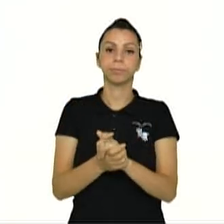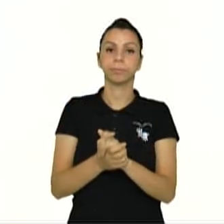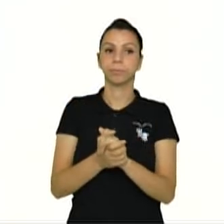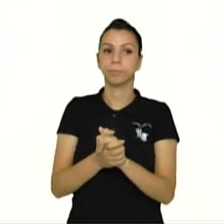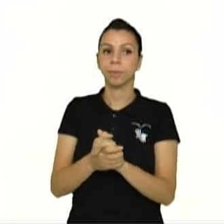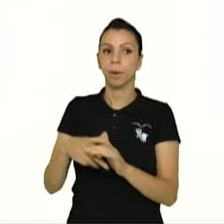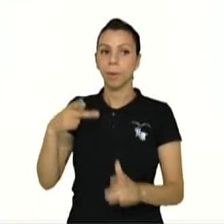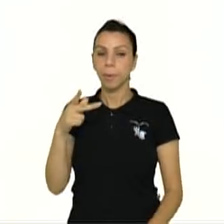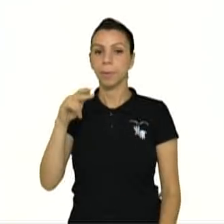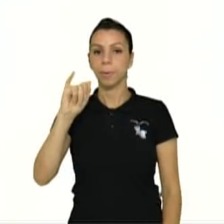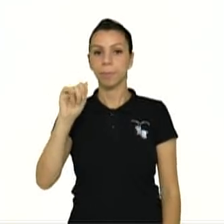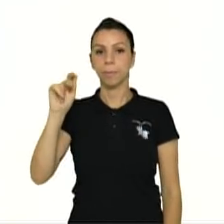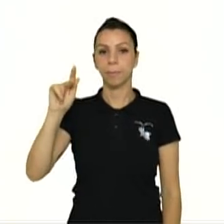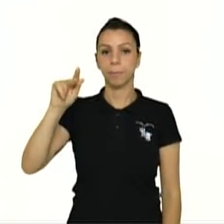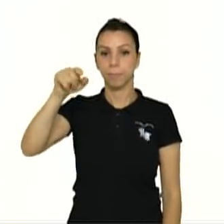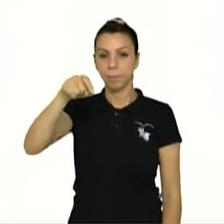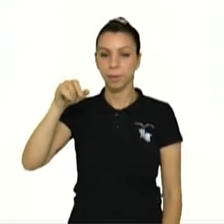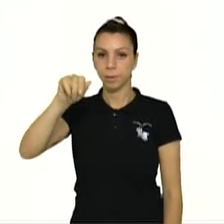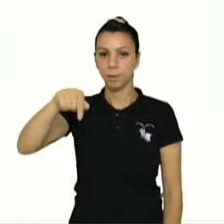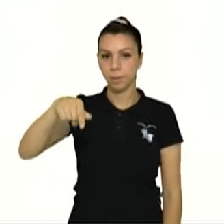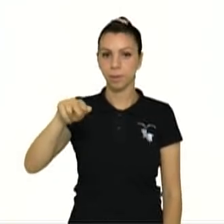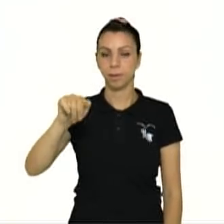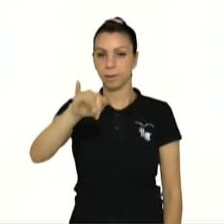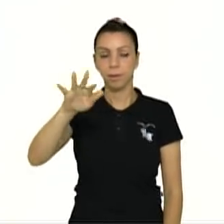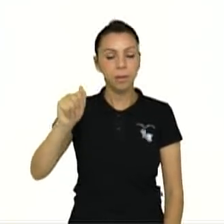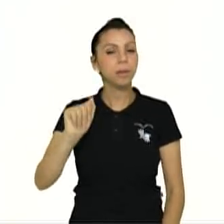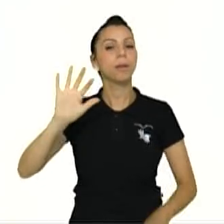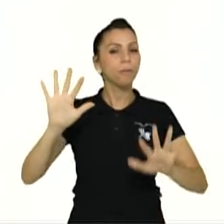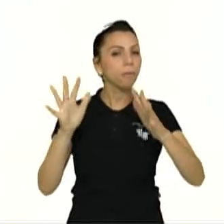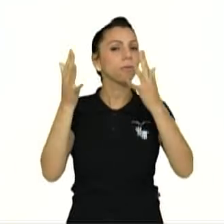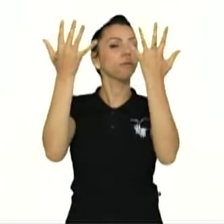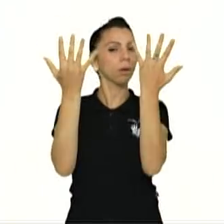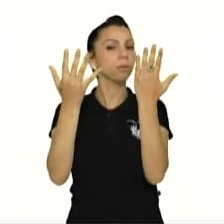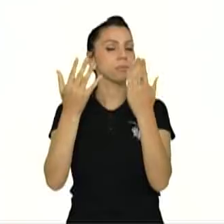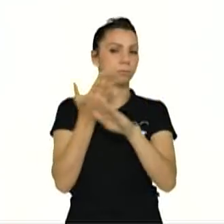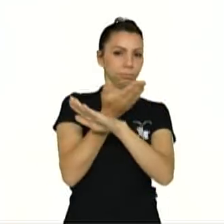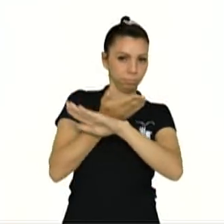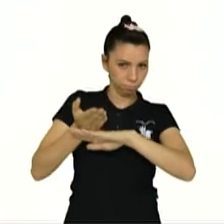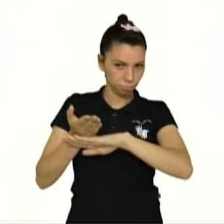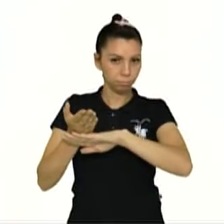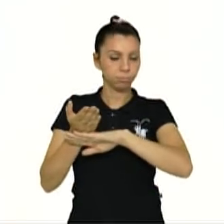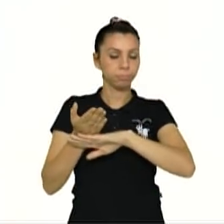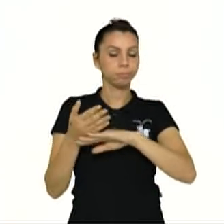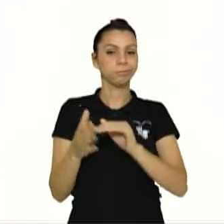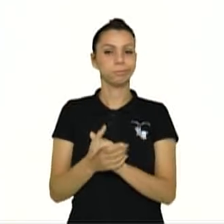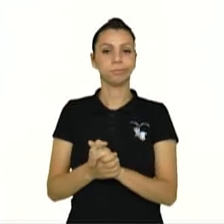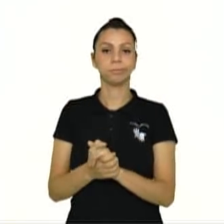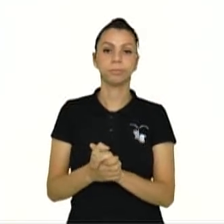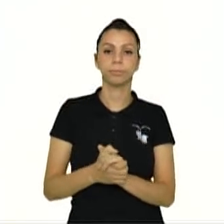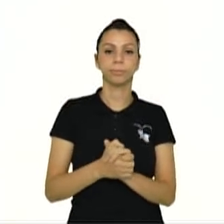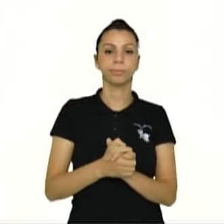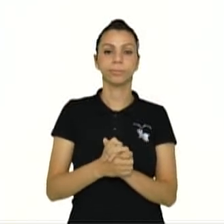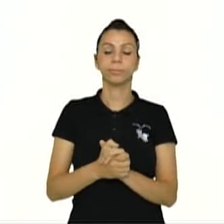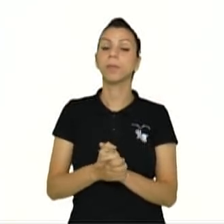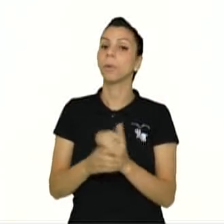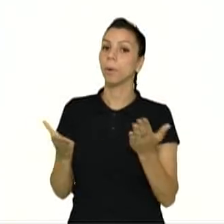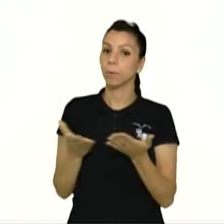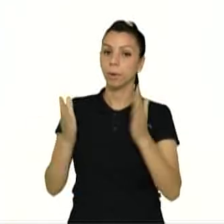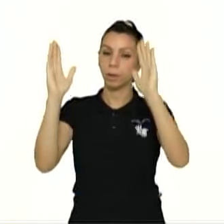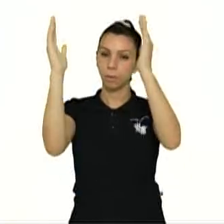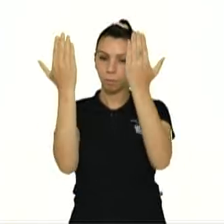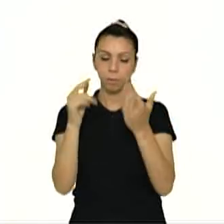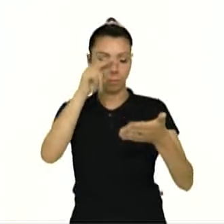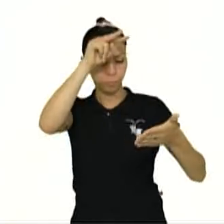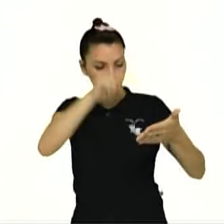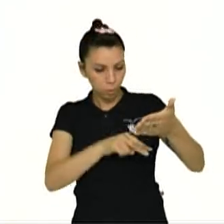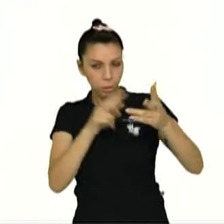parceria com Cícero de Almeida, o Festa de Branco. E aí eu quero avisar vocês que a gente vai aqui analisar, eu vou ler com